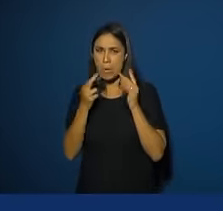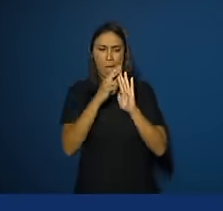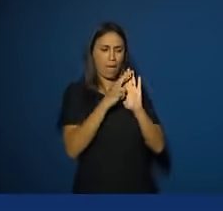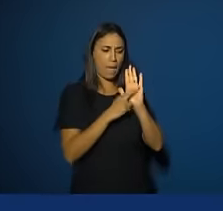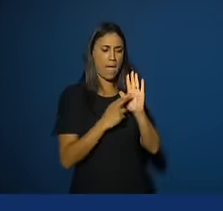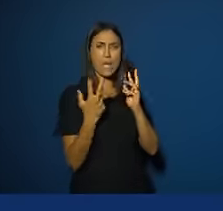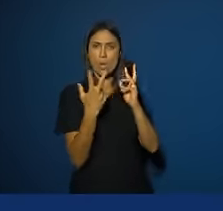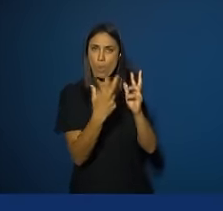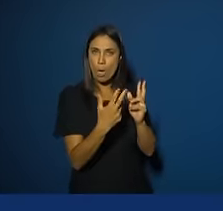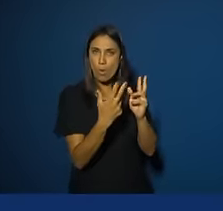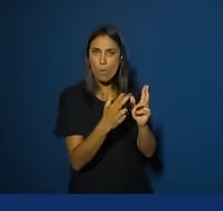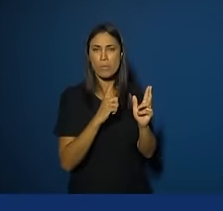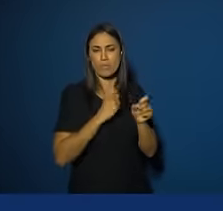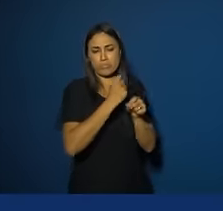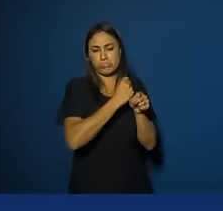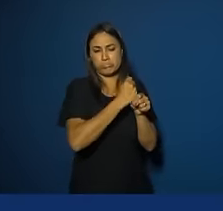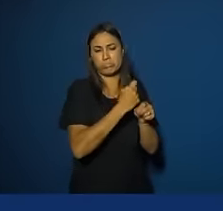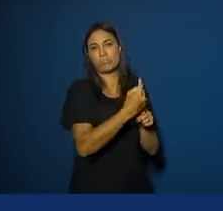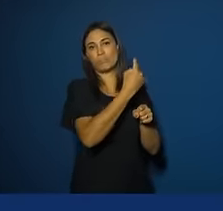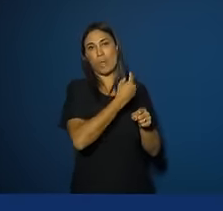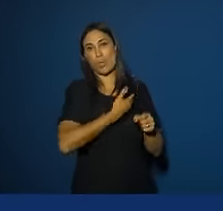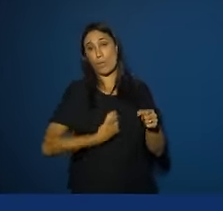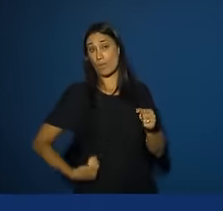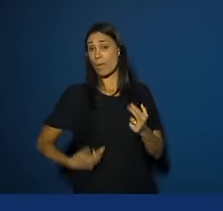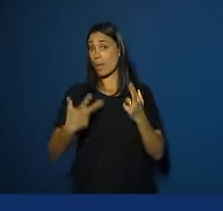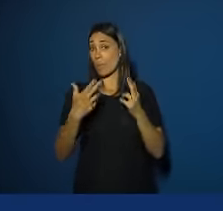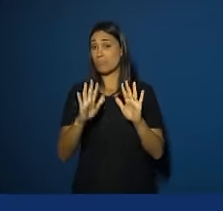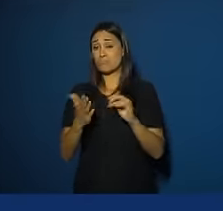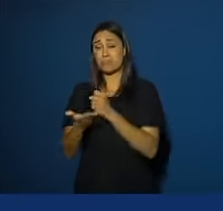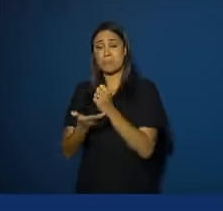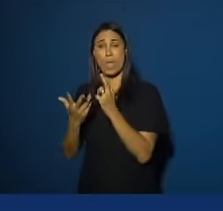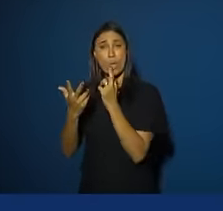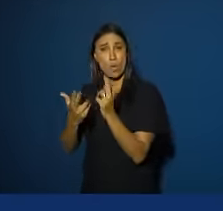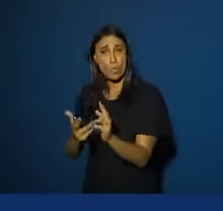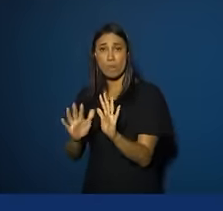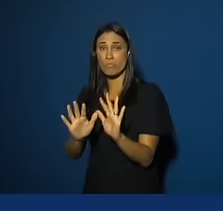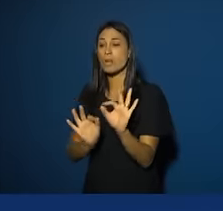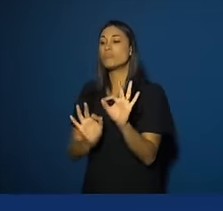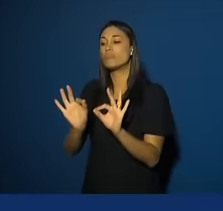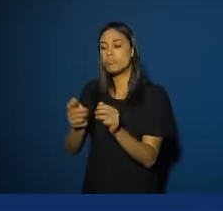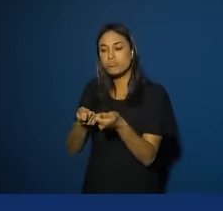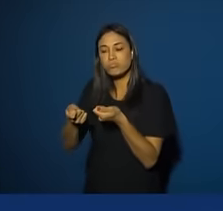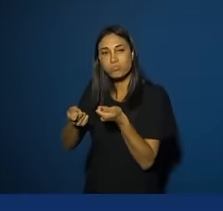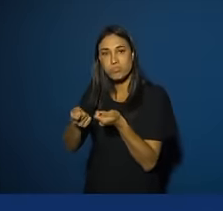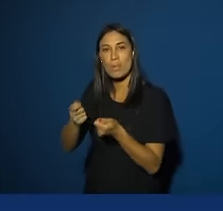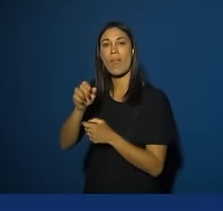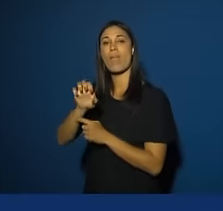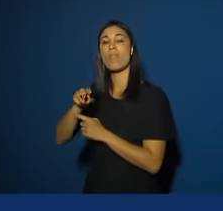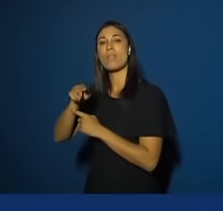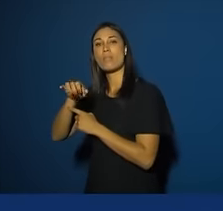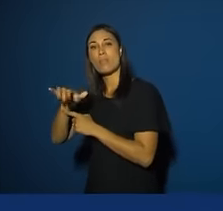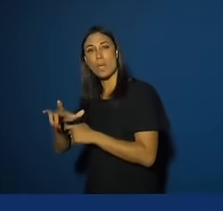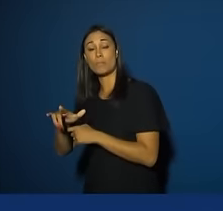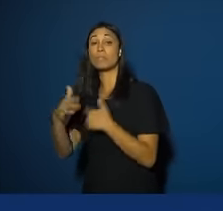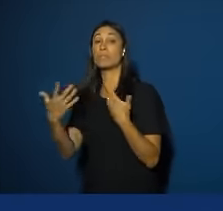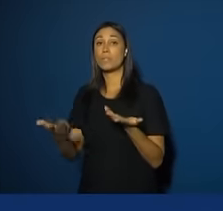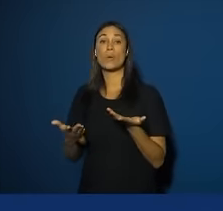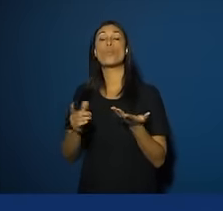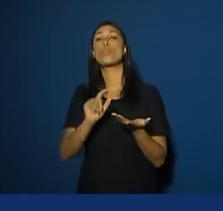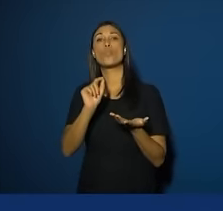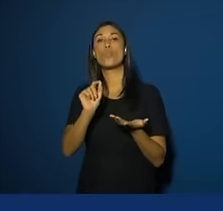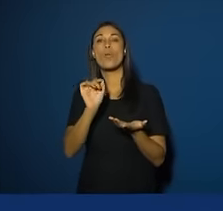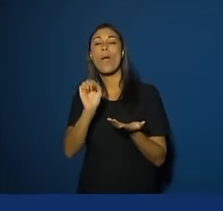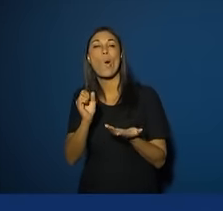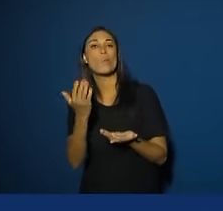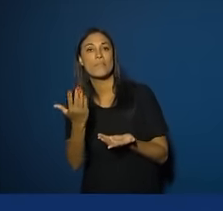regras que a gente faz há vários anos em vários governos basicamente a mesma coisa coordenado muito bem pela anel foi state